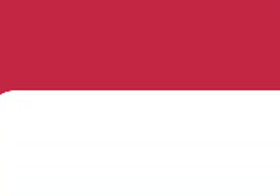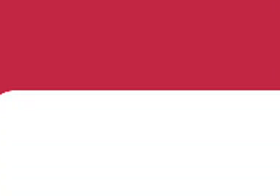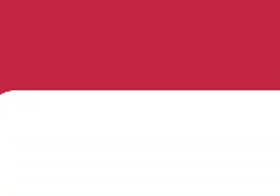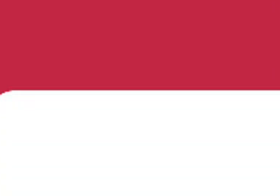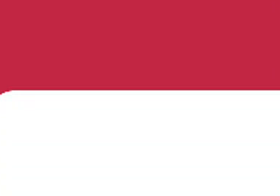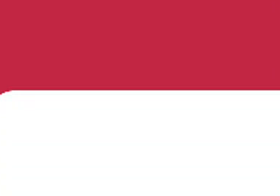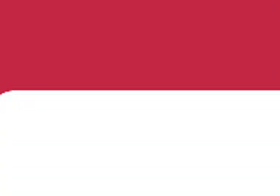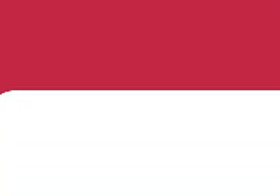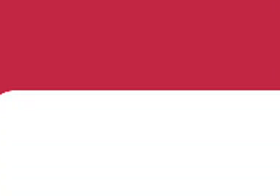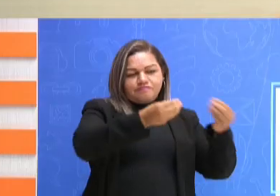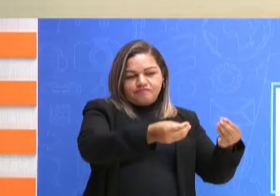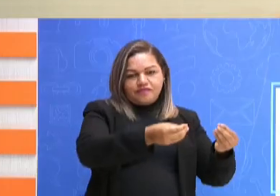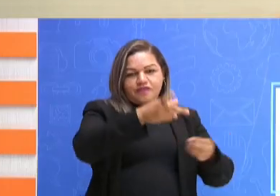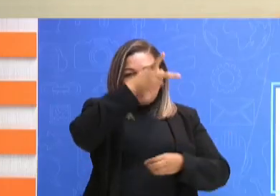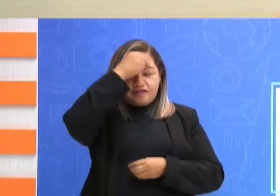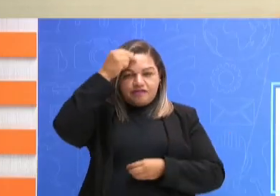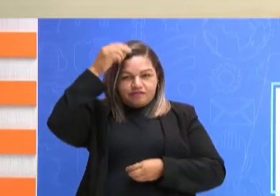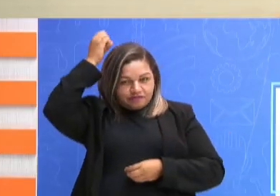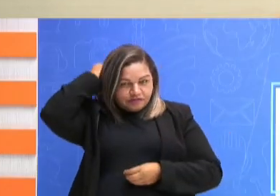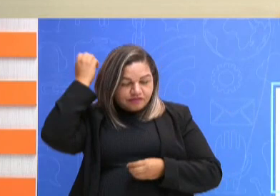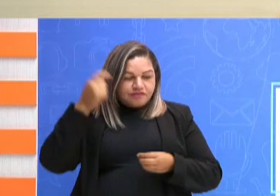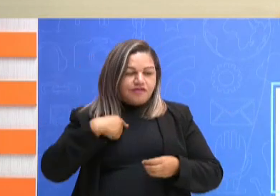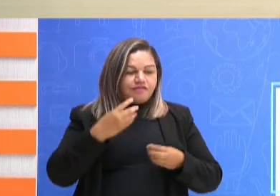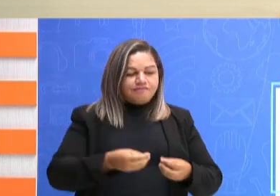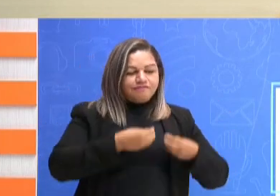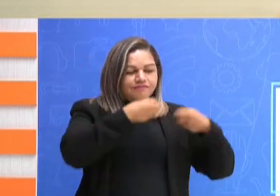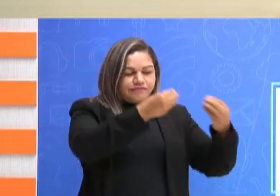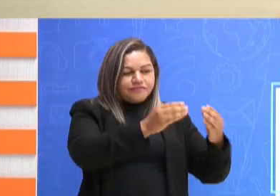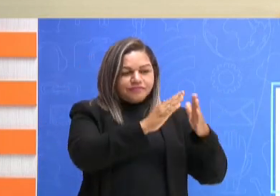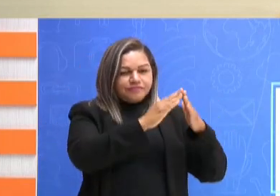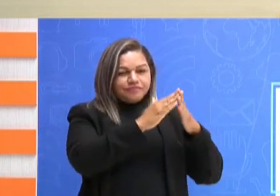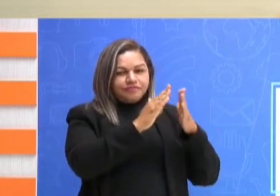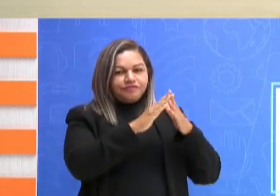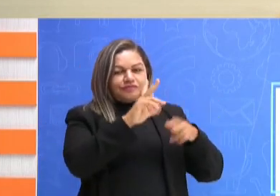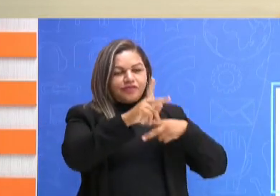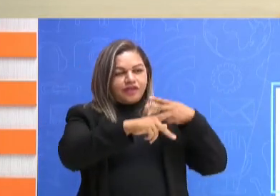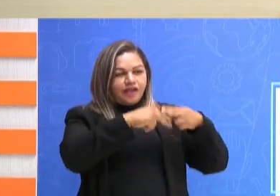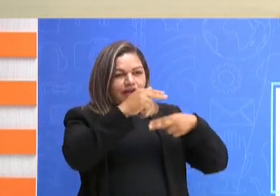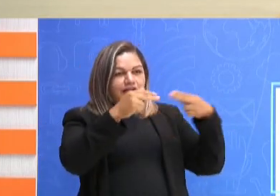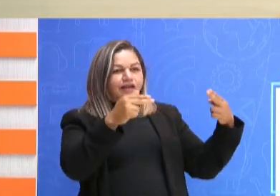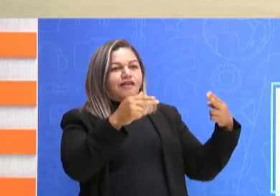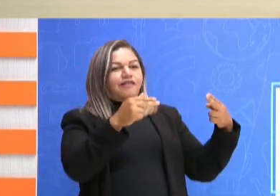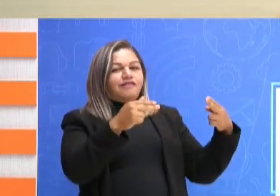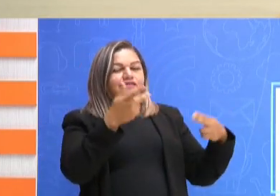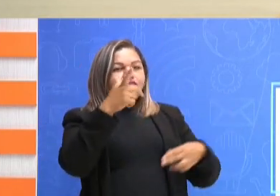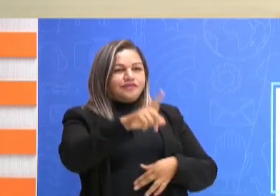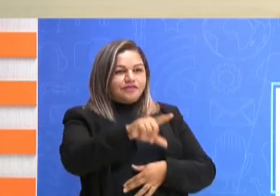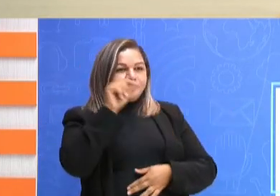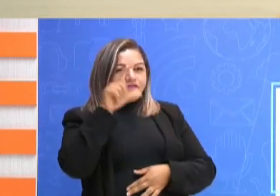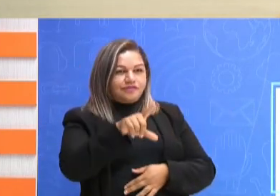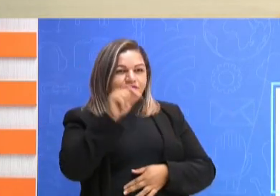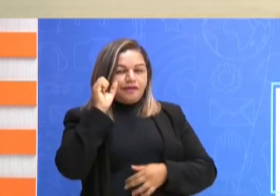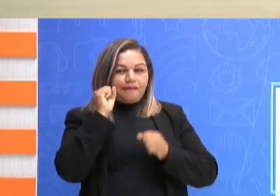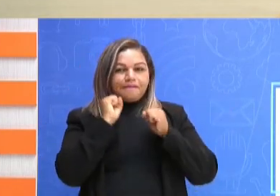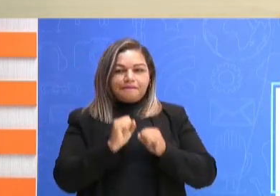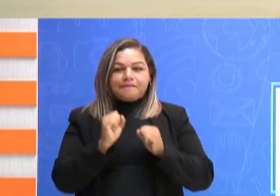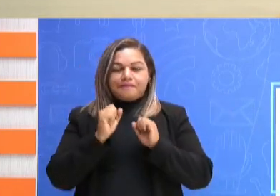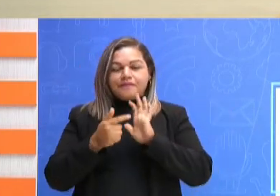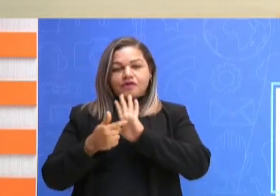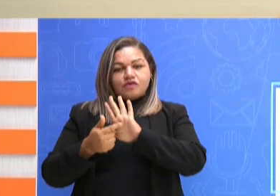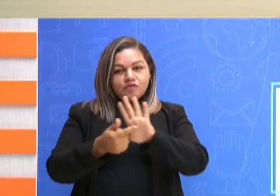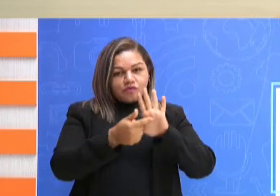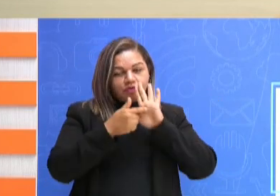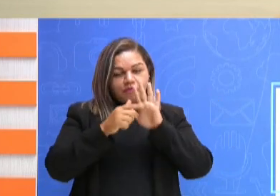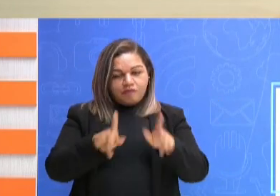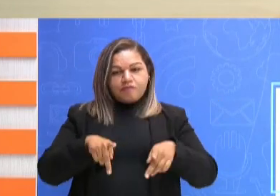Eu irei entregar. Eu irei entregar, Jonas Filho, cada presente que for sorteado, para poder